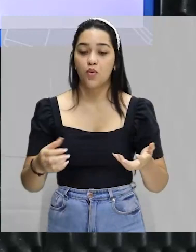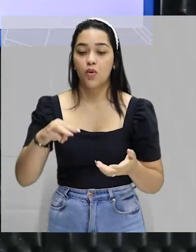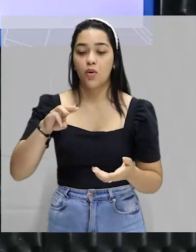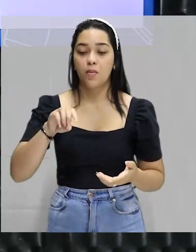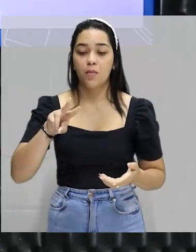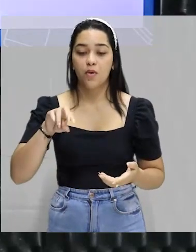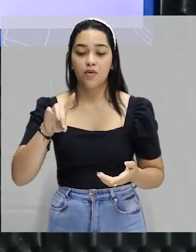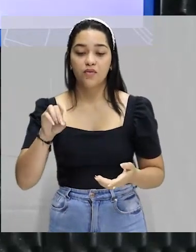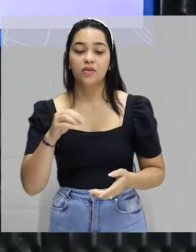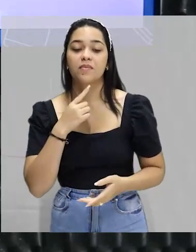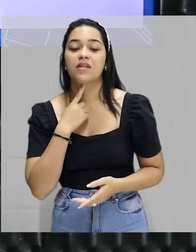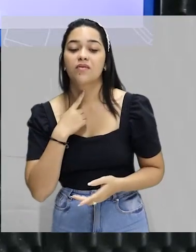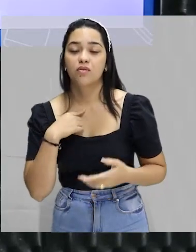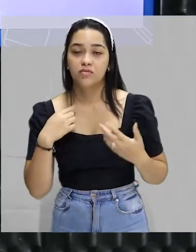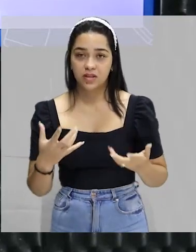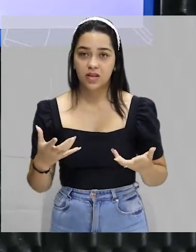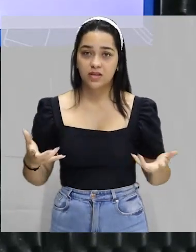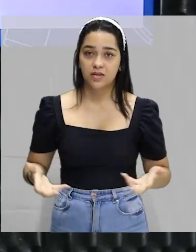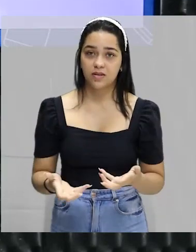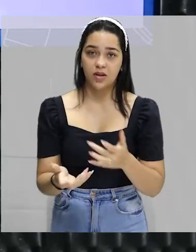Movido pela vontade de